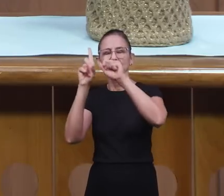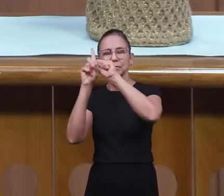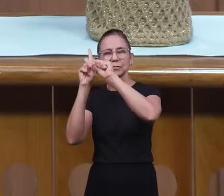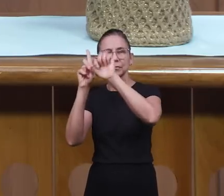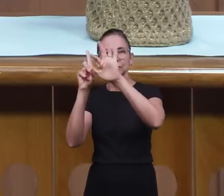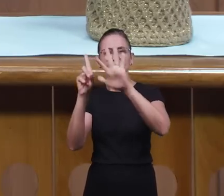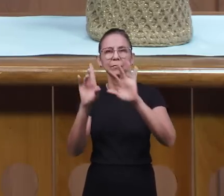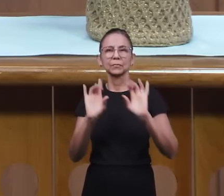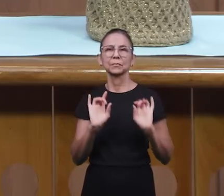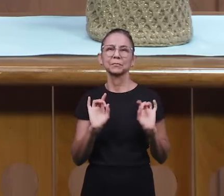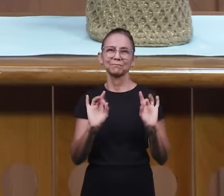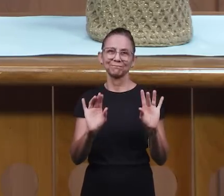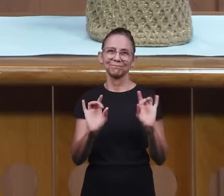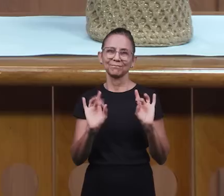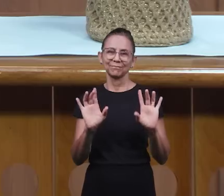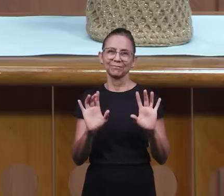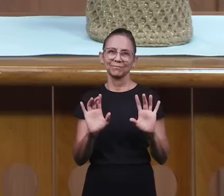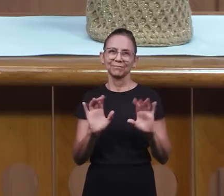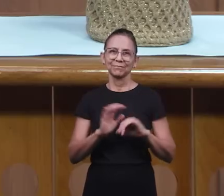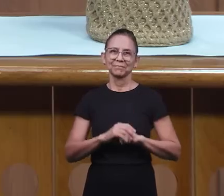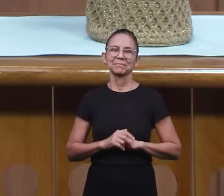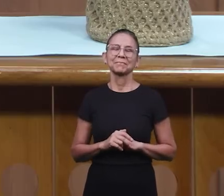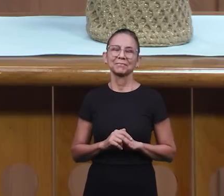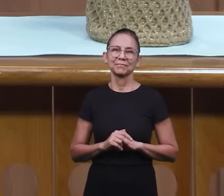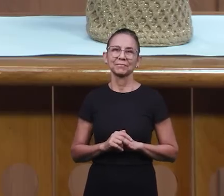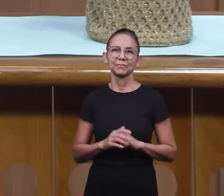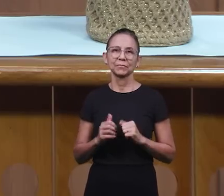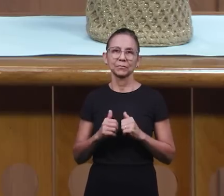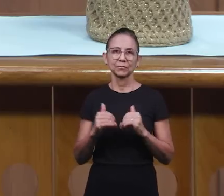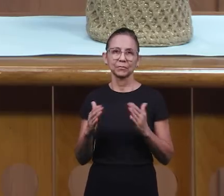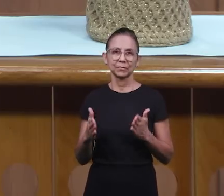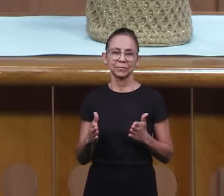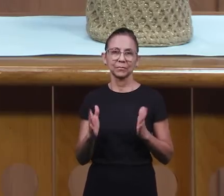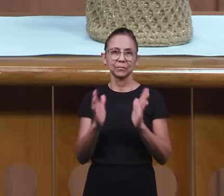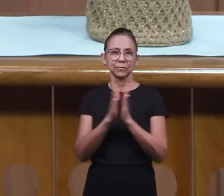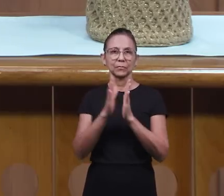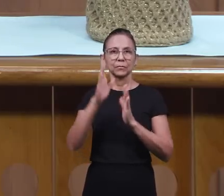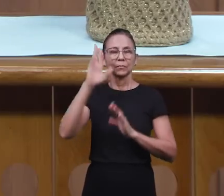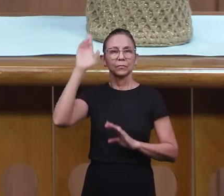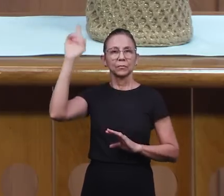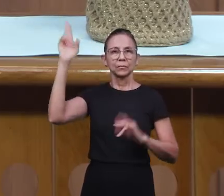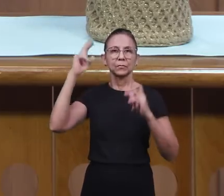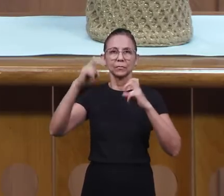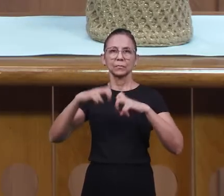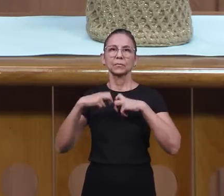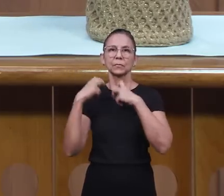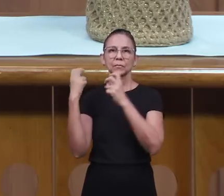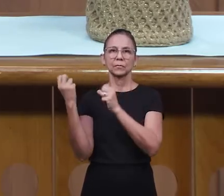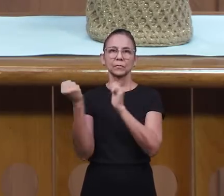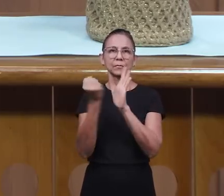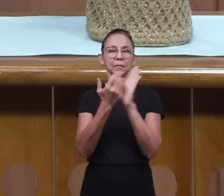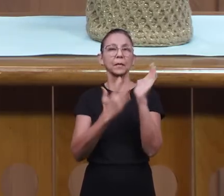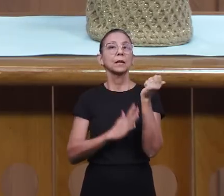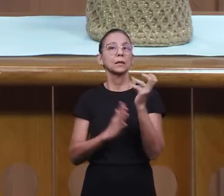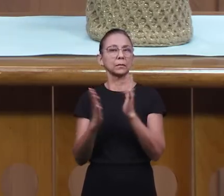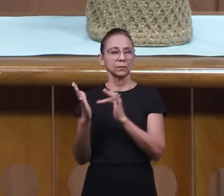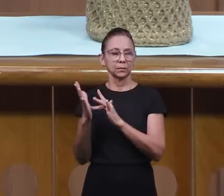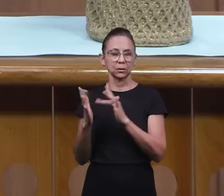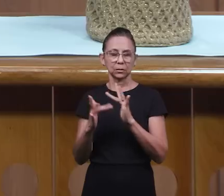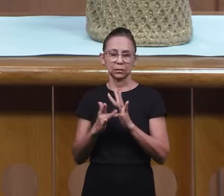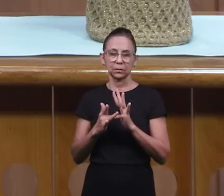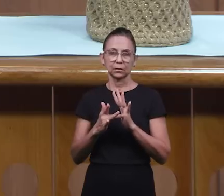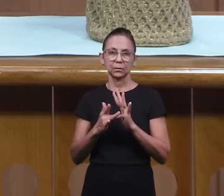uma bênção toda especial, porque nós vamos dar início a este culto orando ao Senhor, clamando pelo sangue